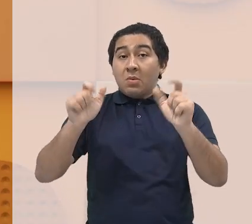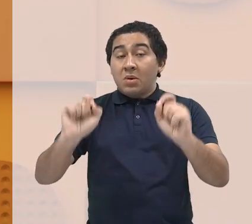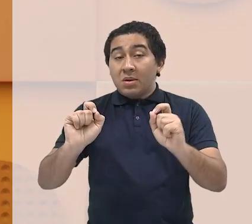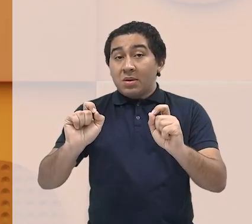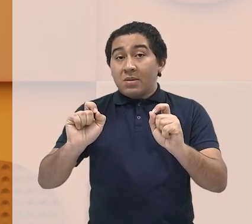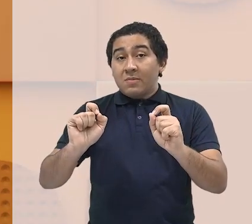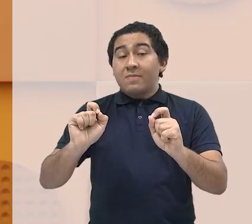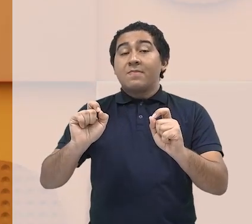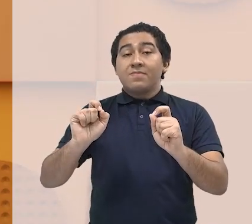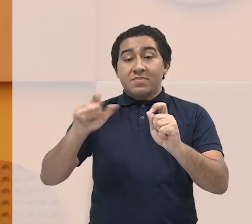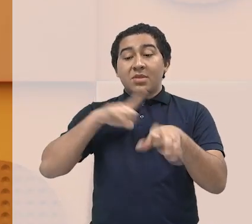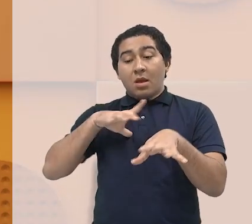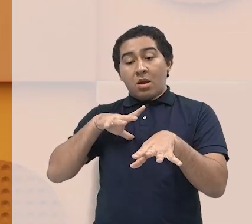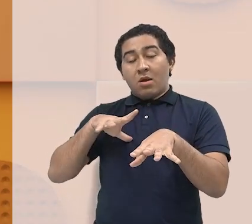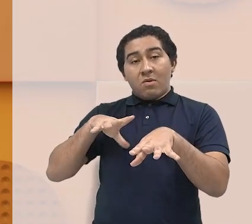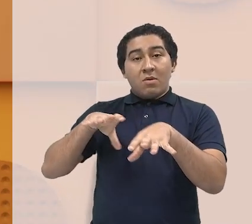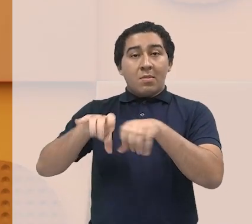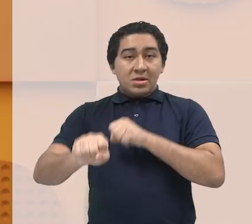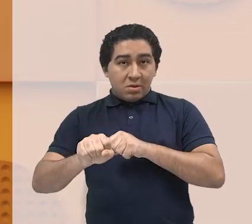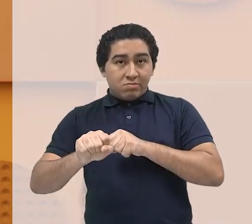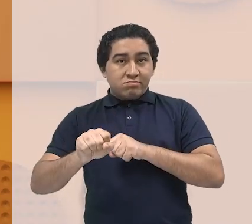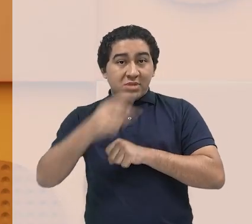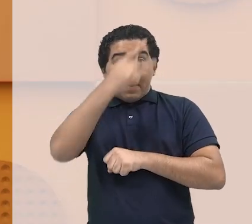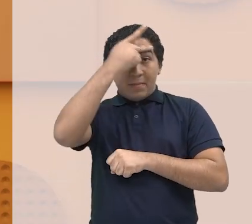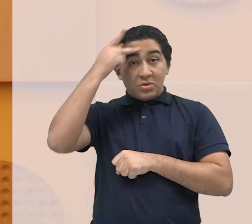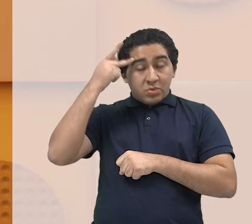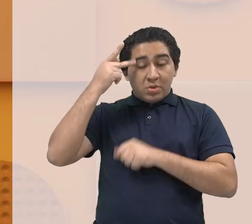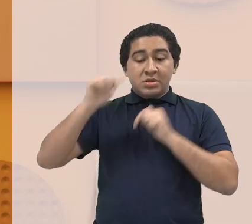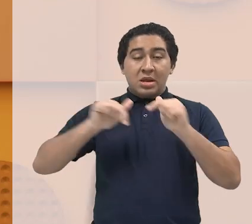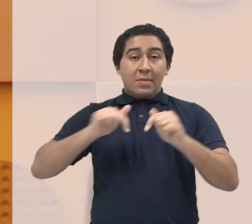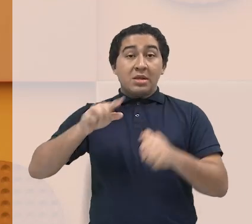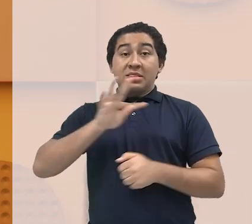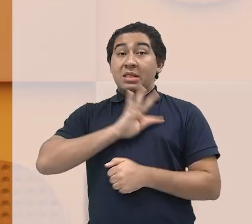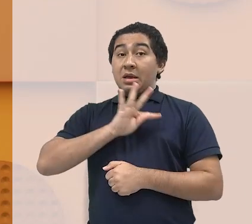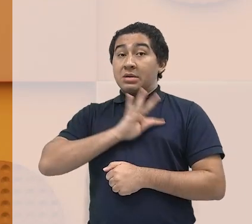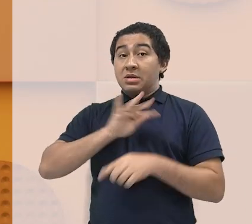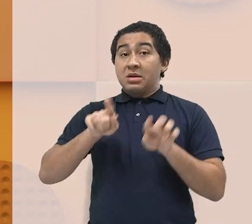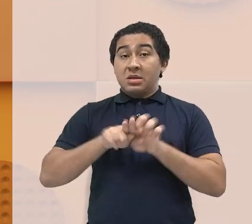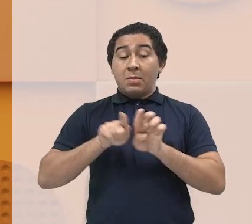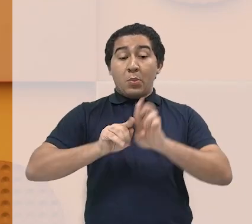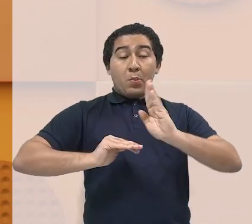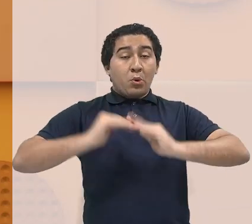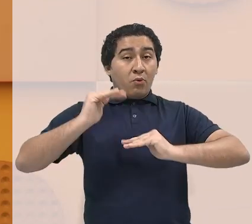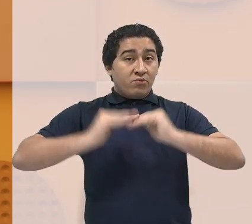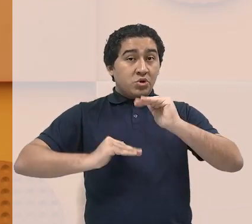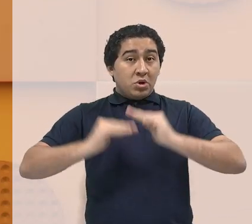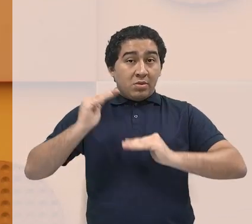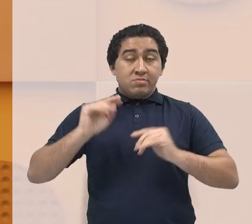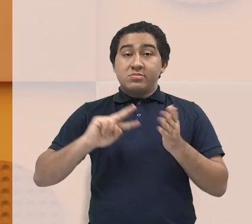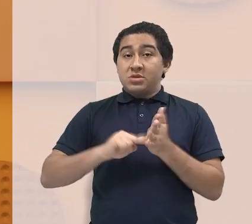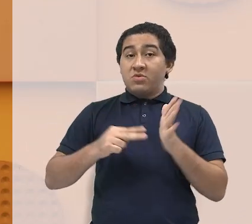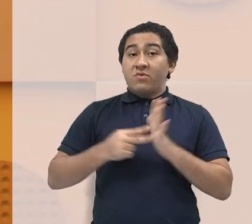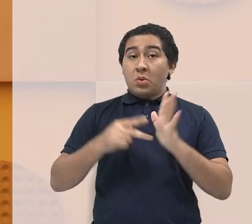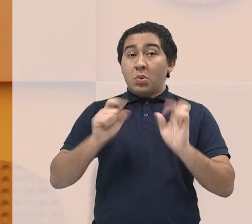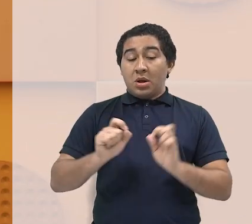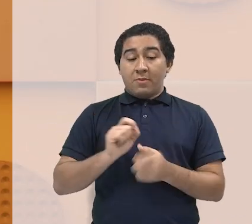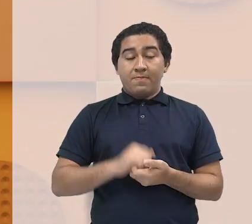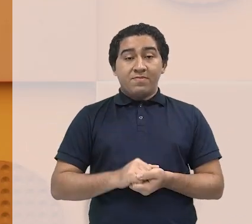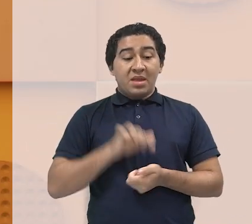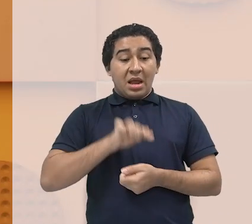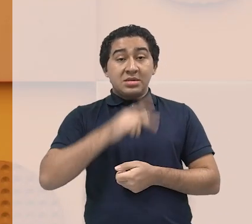de qualificação do trabalhador, qualificação técnica e profissional. Ou seja, para